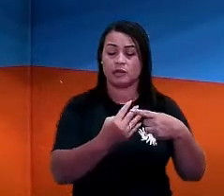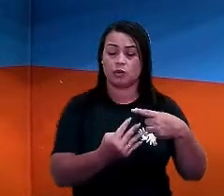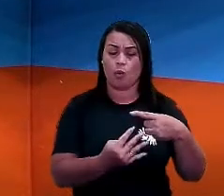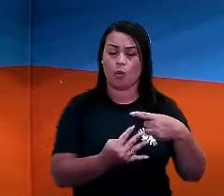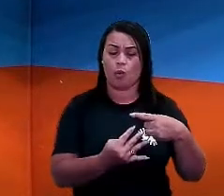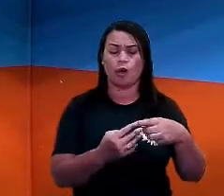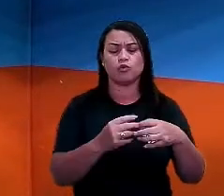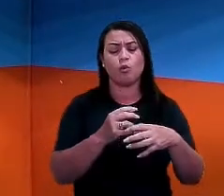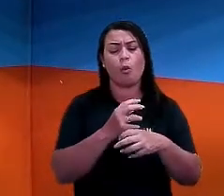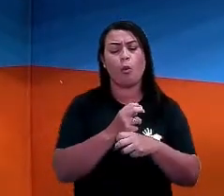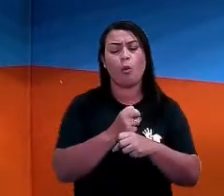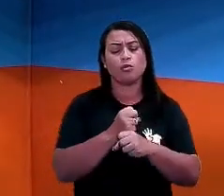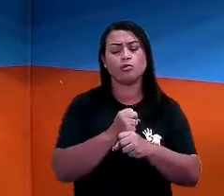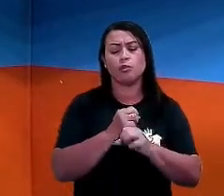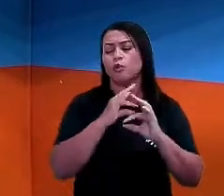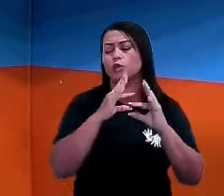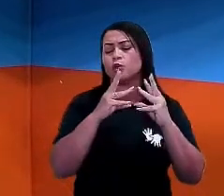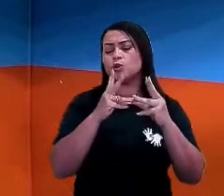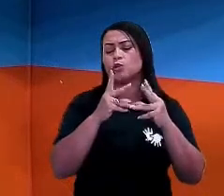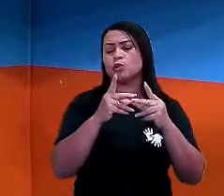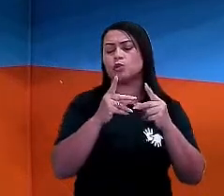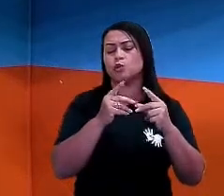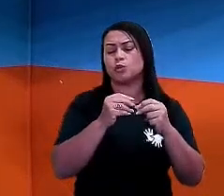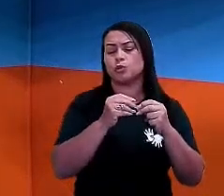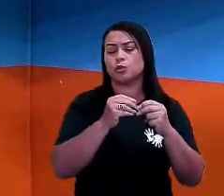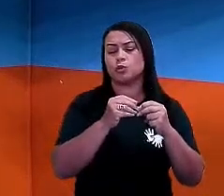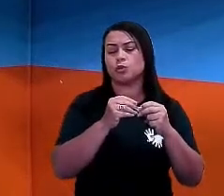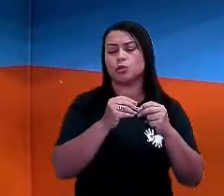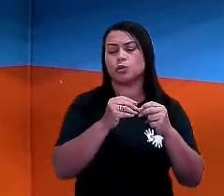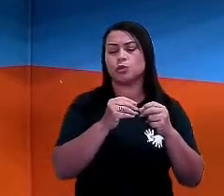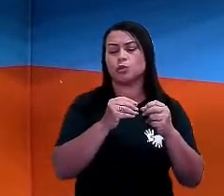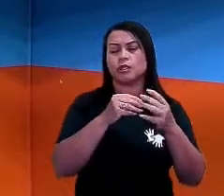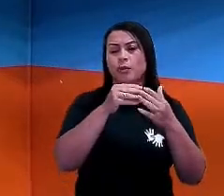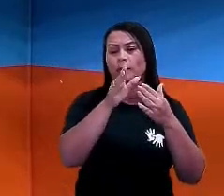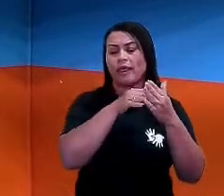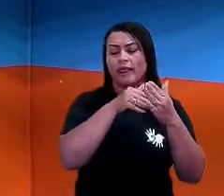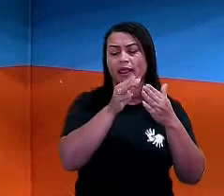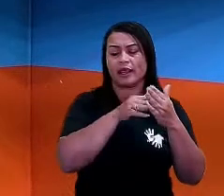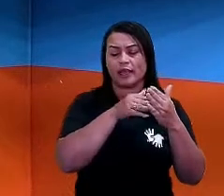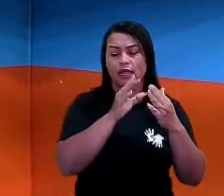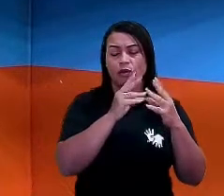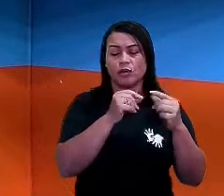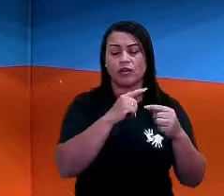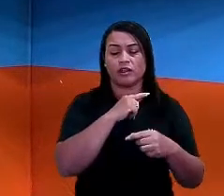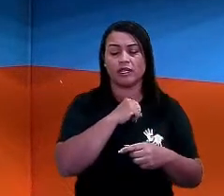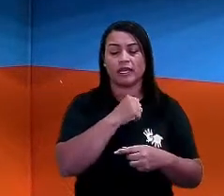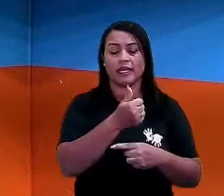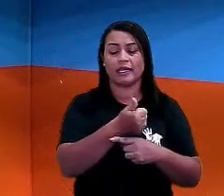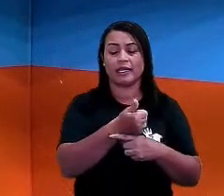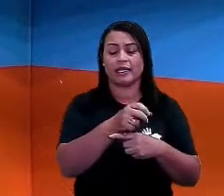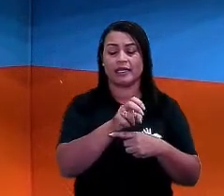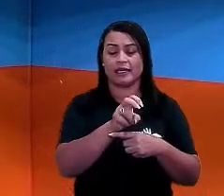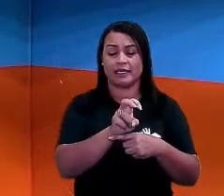Quando eu somar todos os quadradinhos, todas as partezinhas daqui, ó, eu vou ter